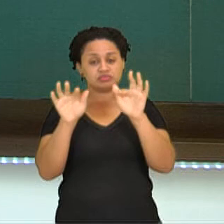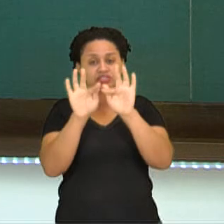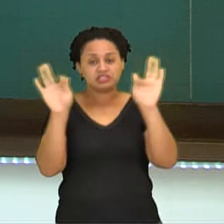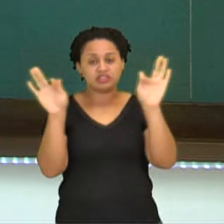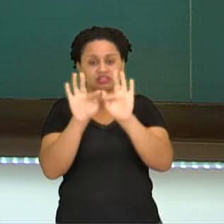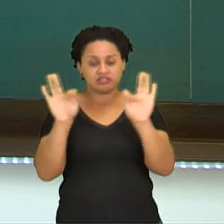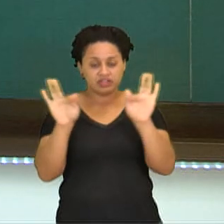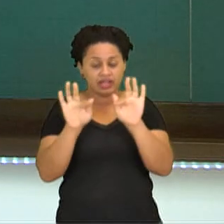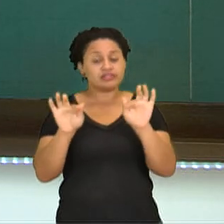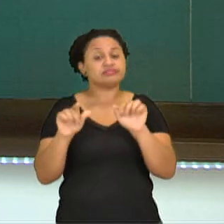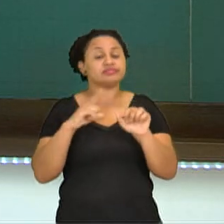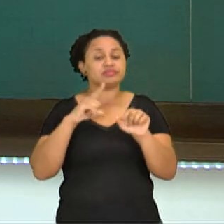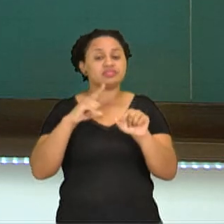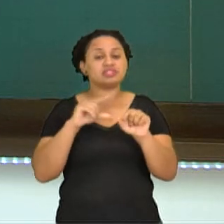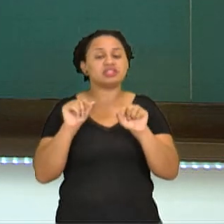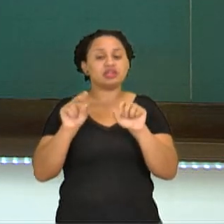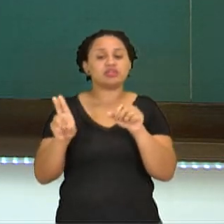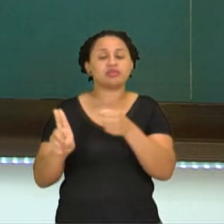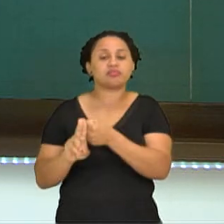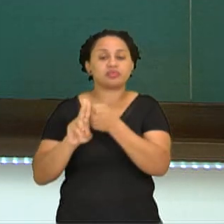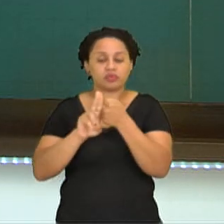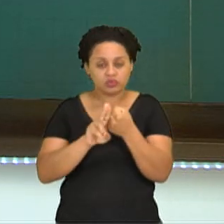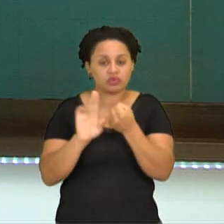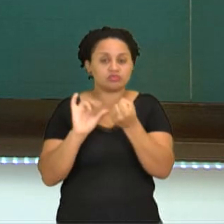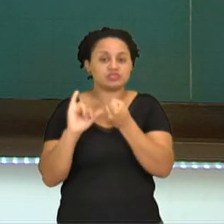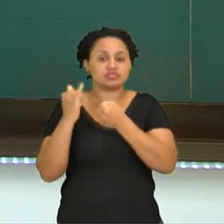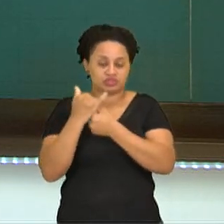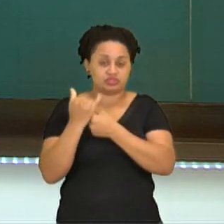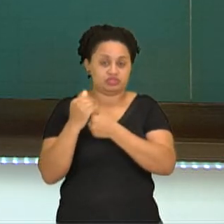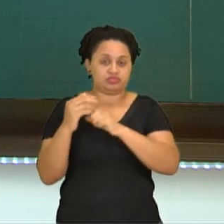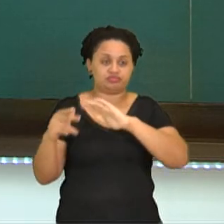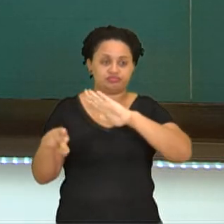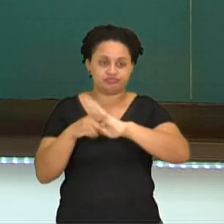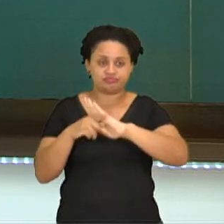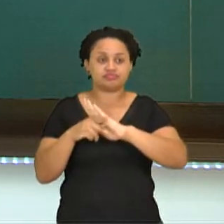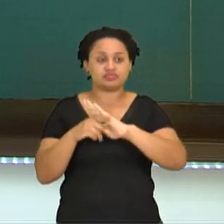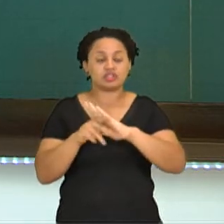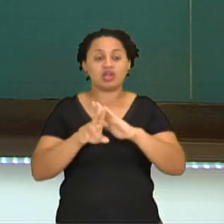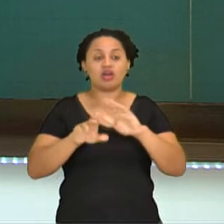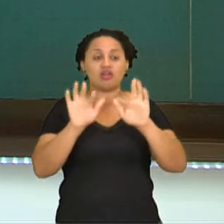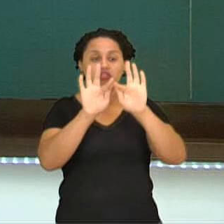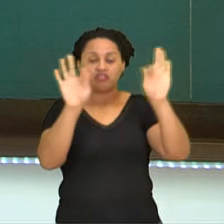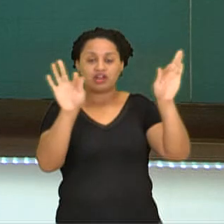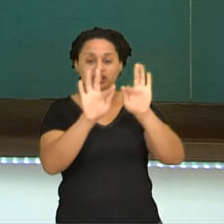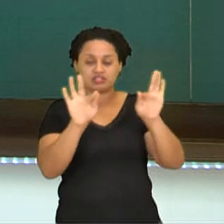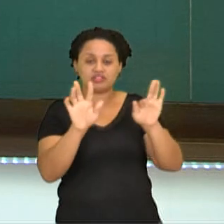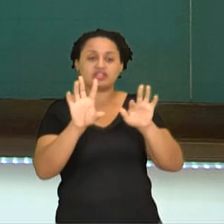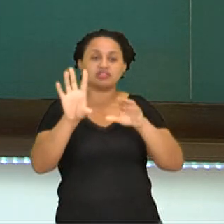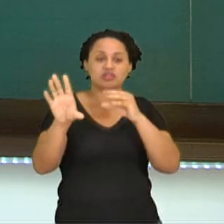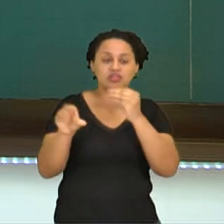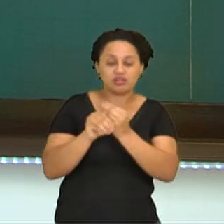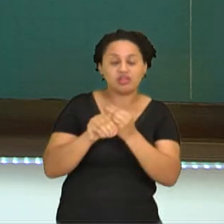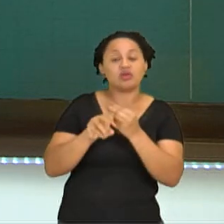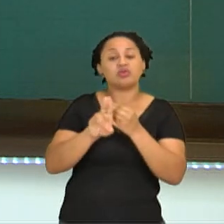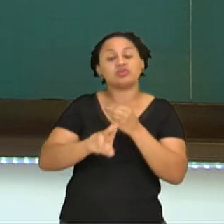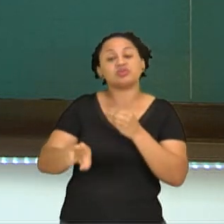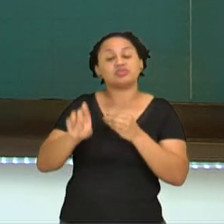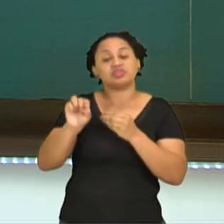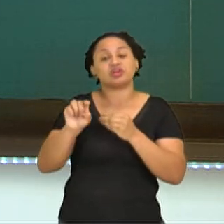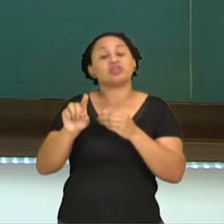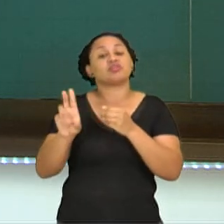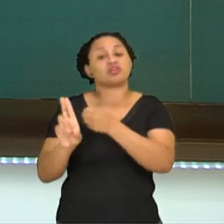the possessive adjective. Você vai completar as frases utilizando o pronome